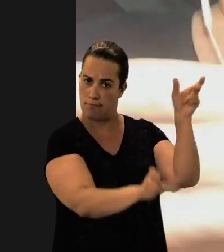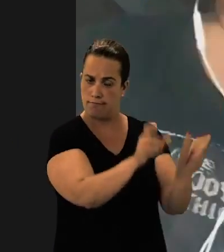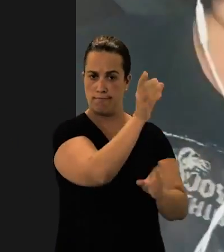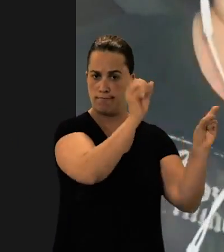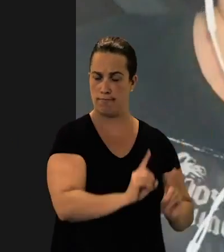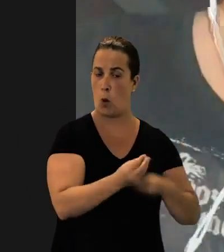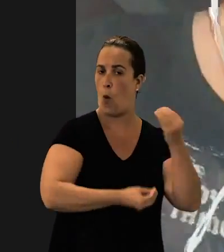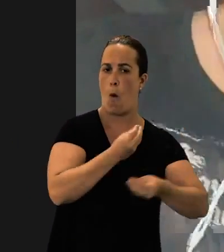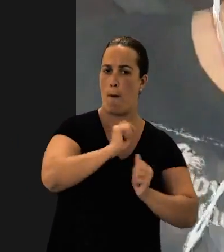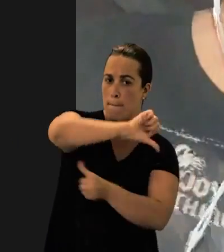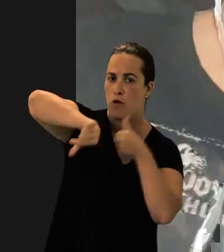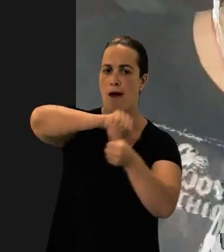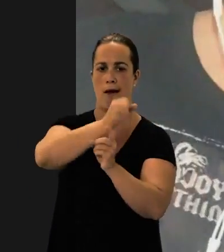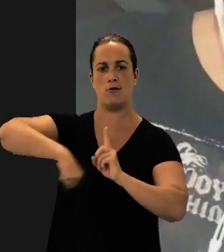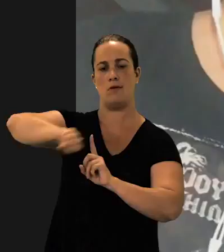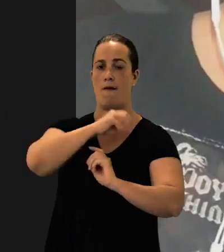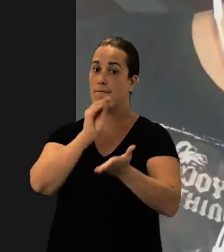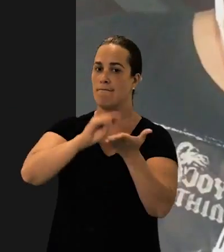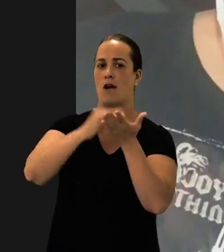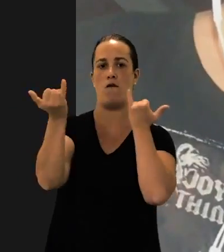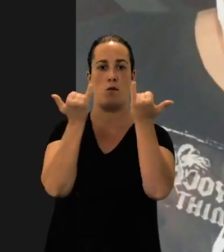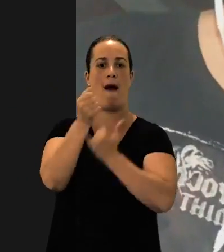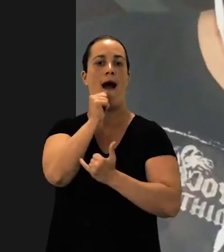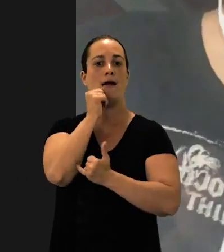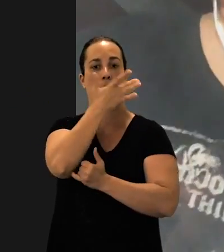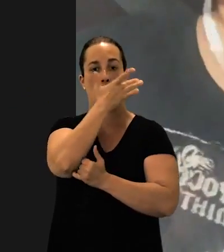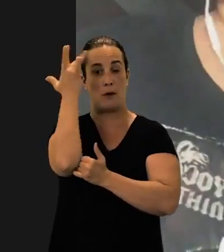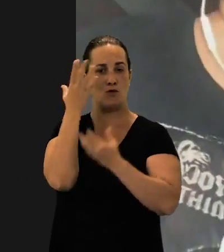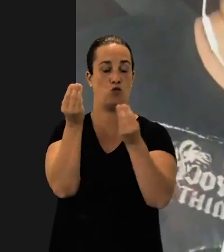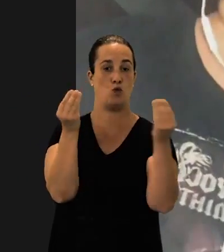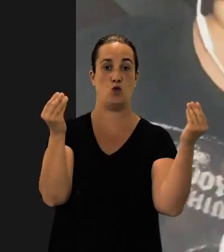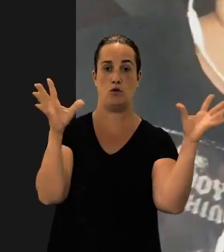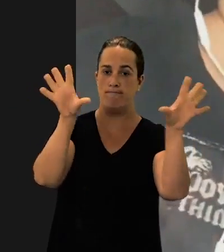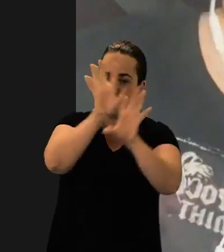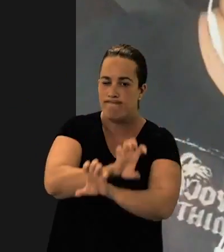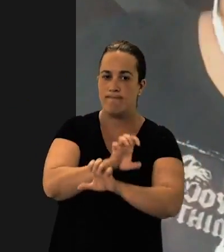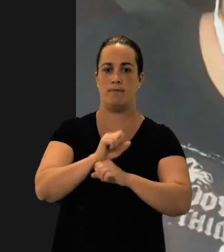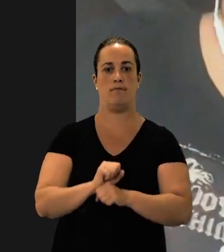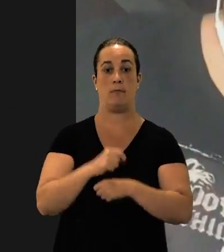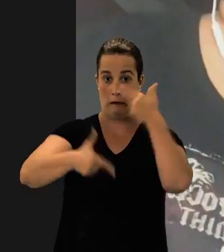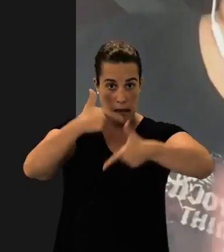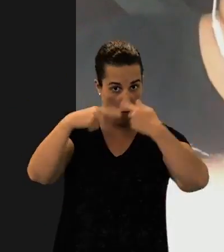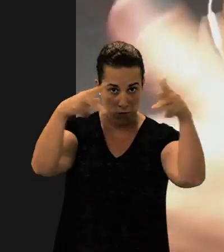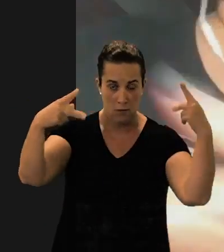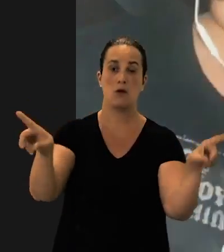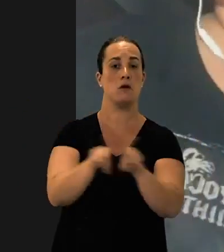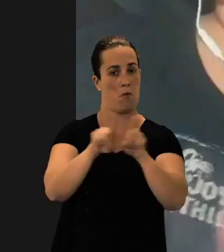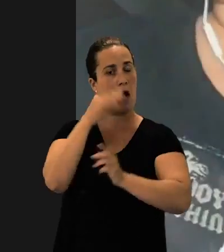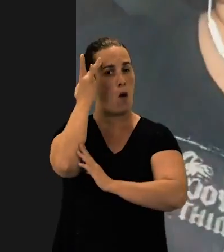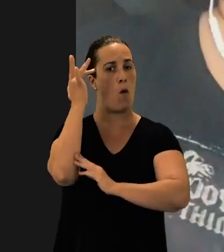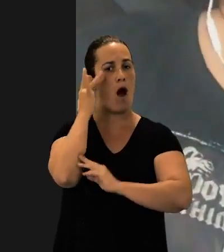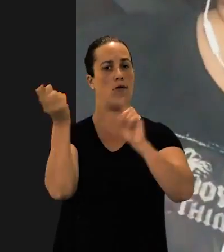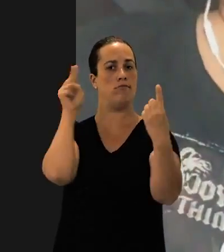pode mudar essa sociedade. Então, essa falta de informação ainda deixa muitas pessoas no escuro. E o trabalho de vocês, eu acho que visa